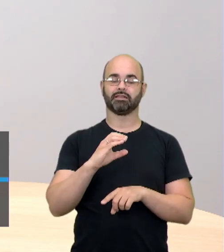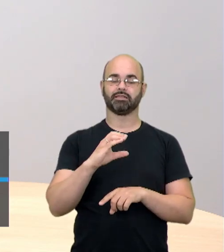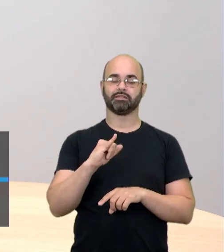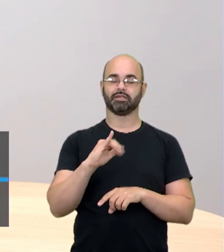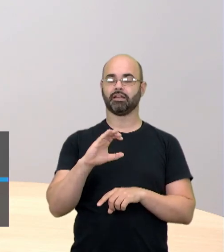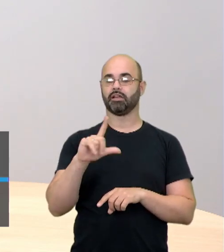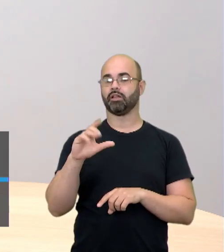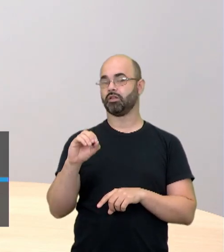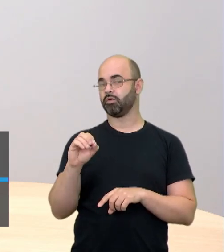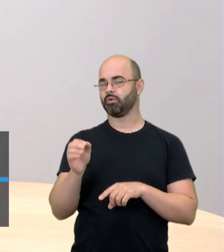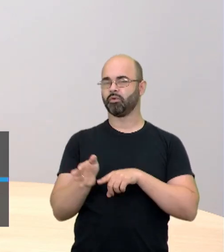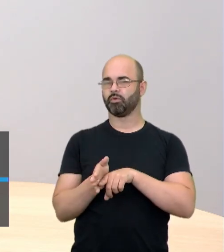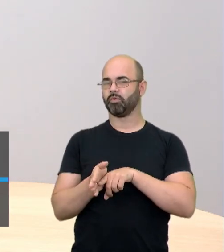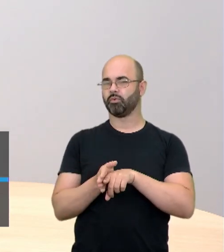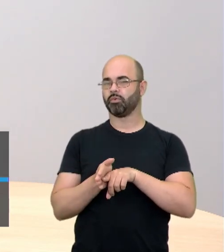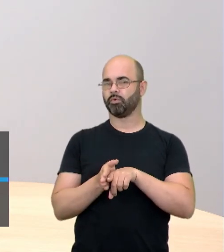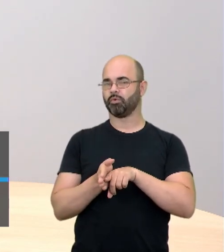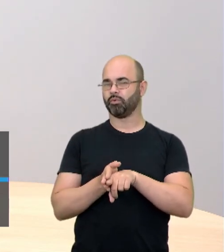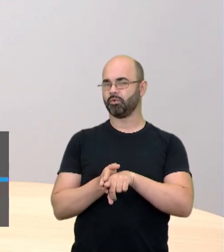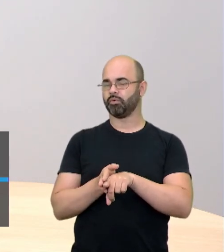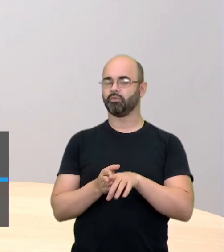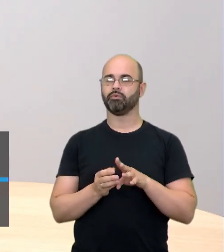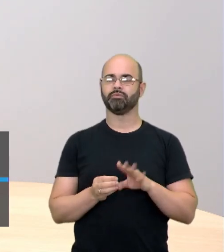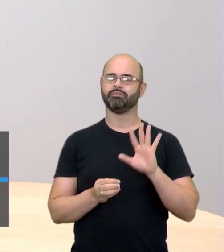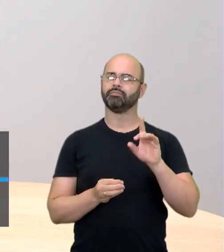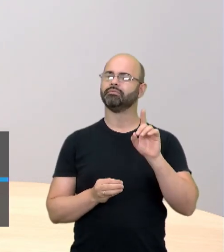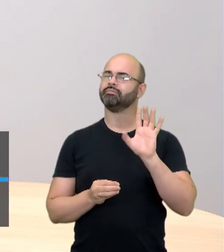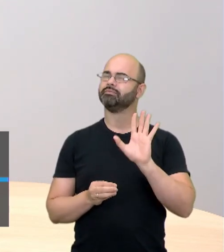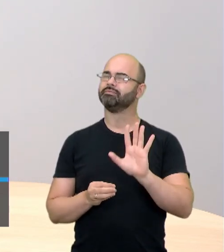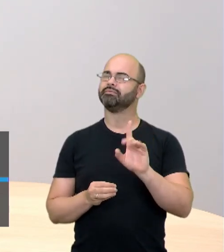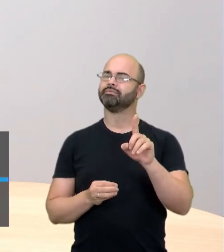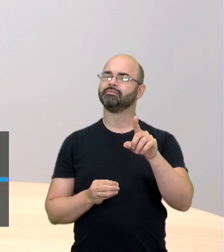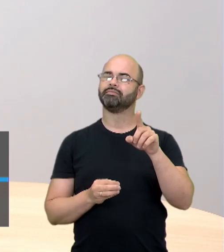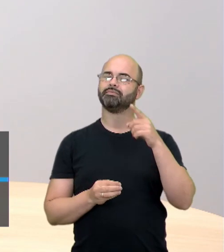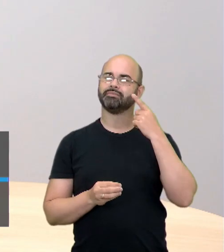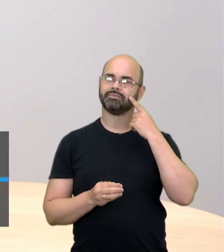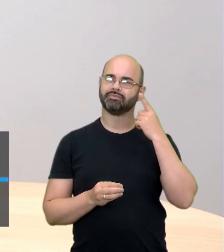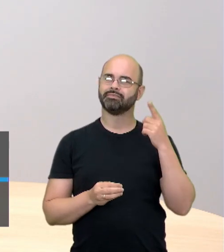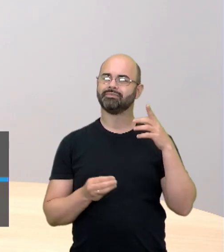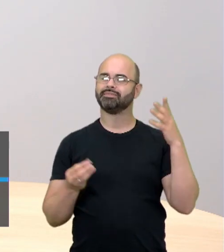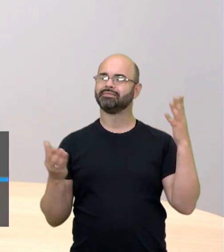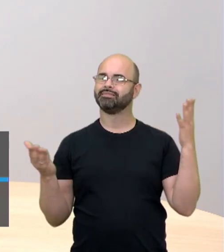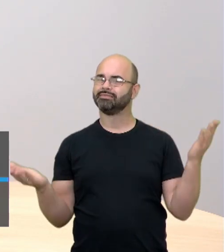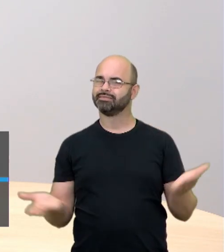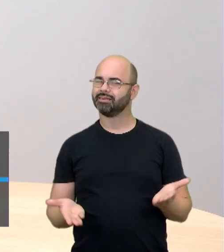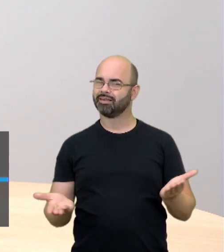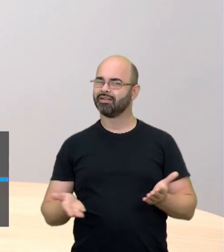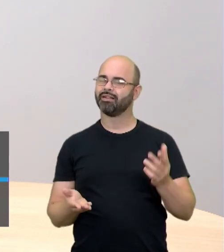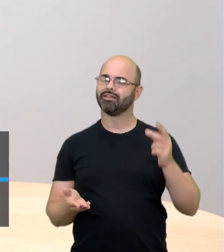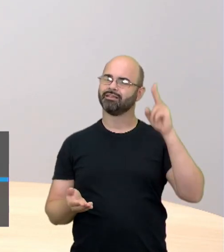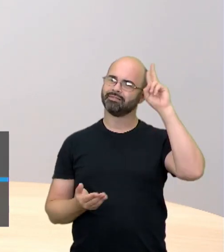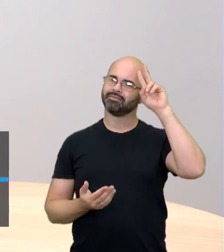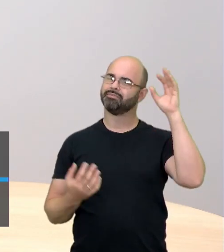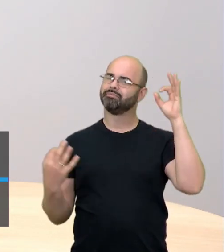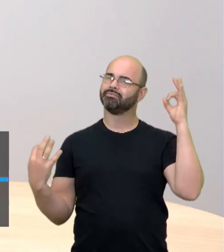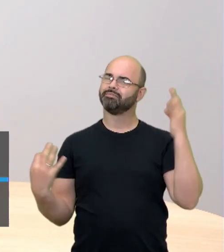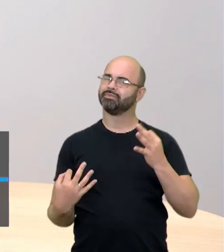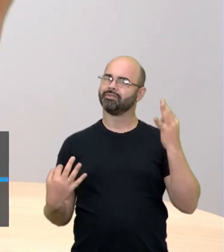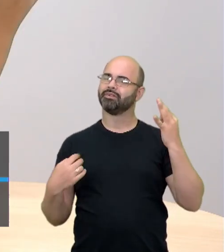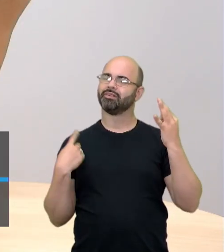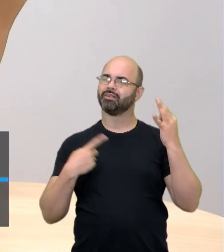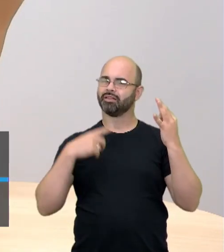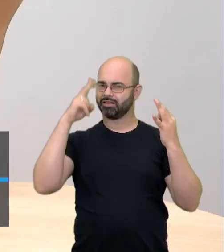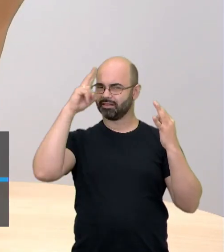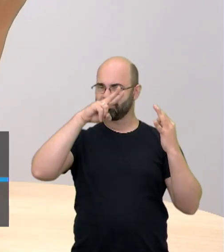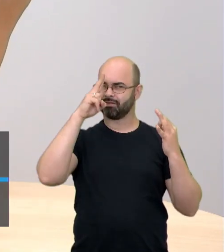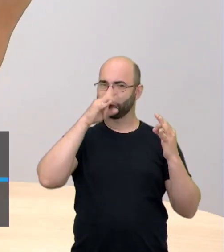né? E esse ciclo, percebam se ele não lembra muito o que hoje a gente concebe como passo a